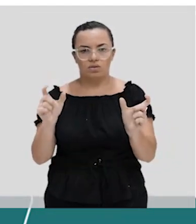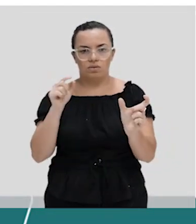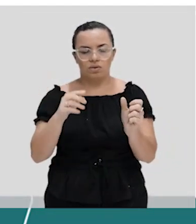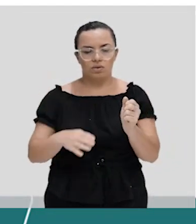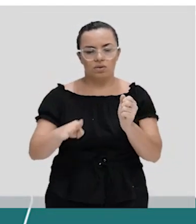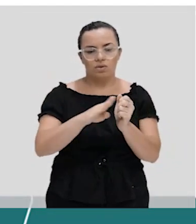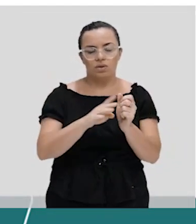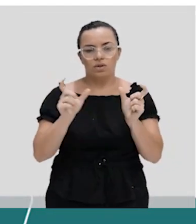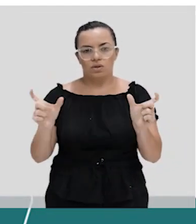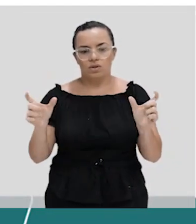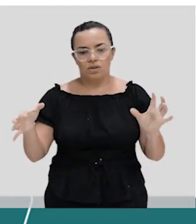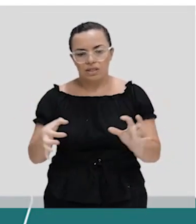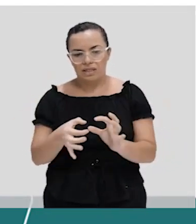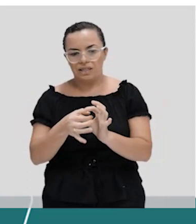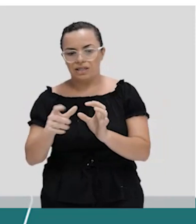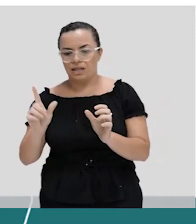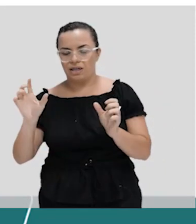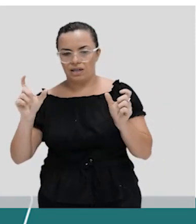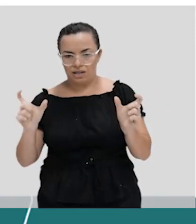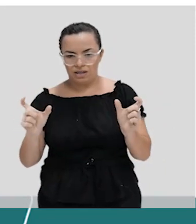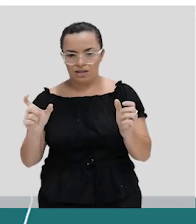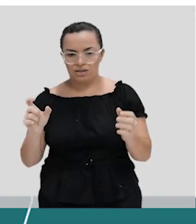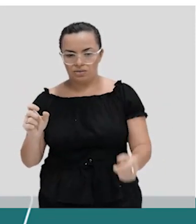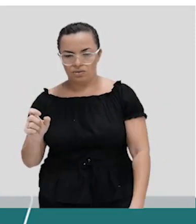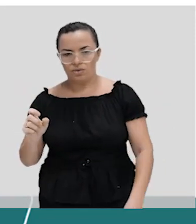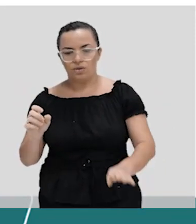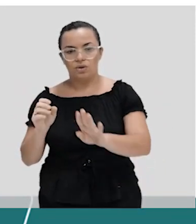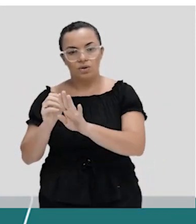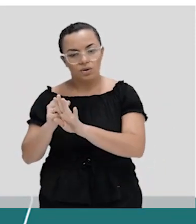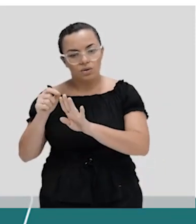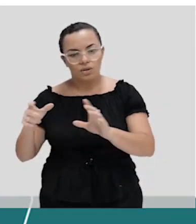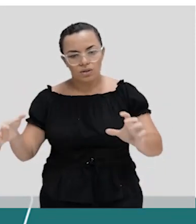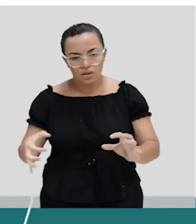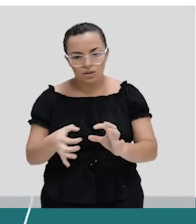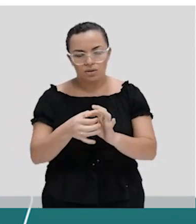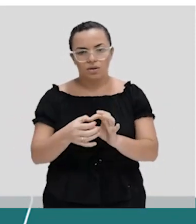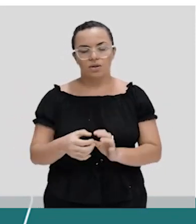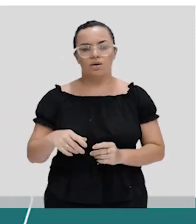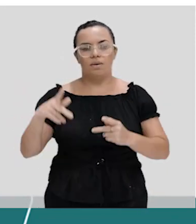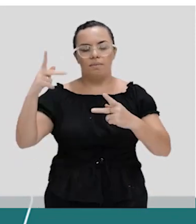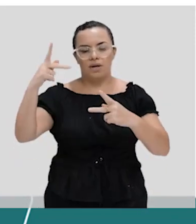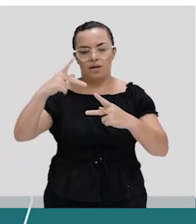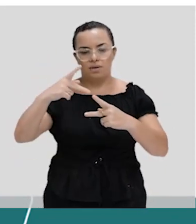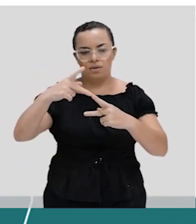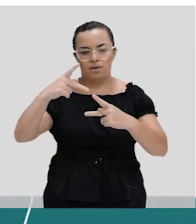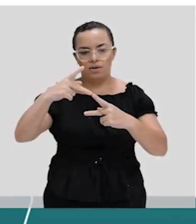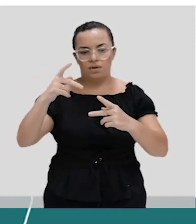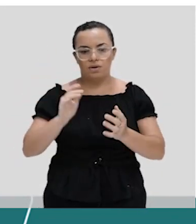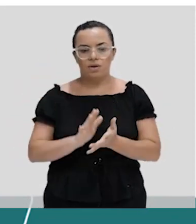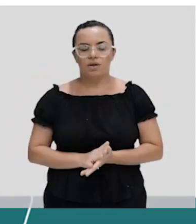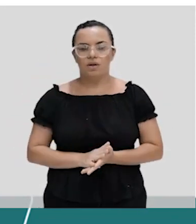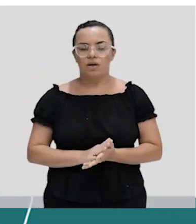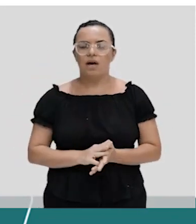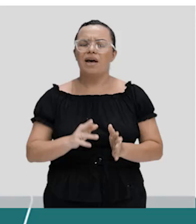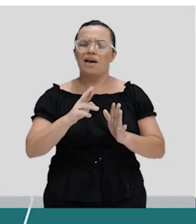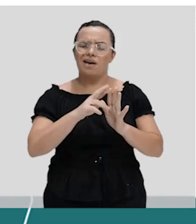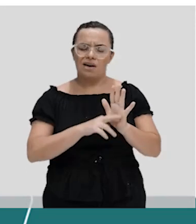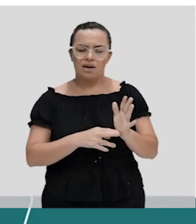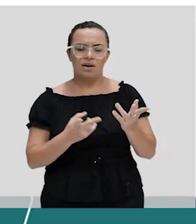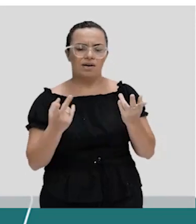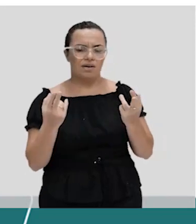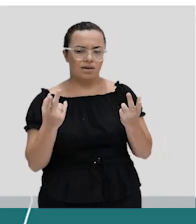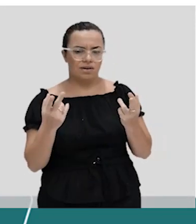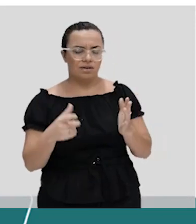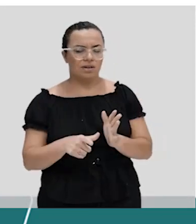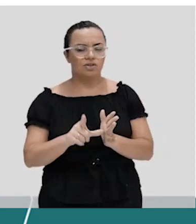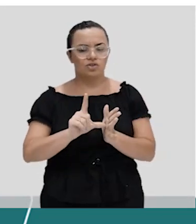preposição, se enquadram na mesma definição anterior, em que o primeiro elemento é determinante do segundo. Portanto,